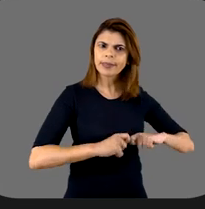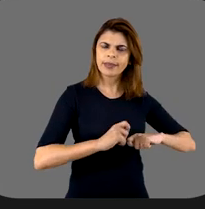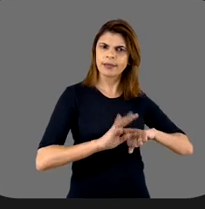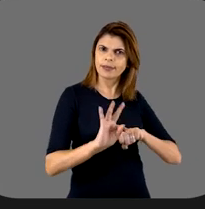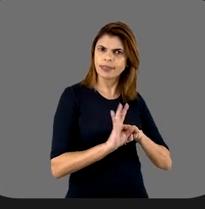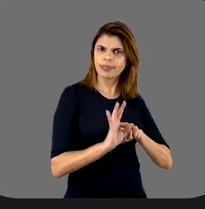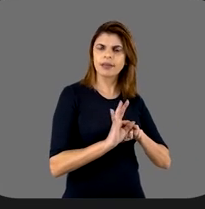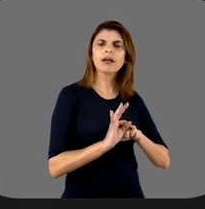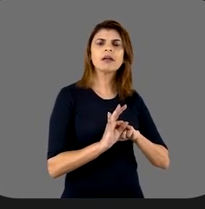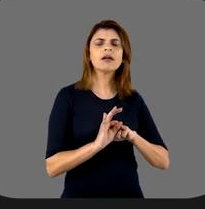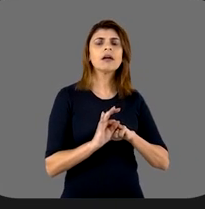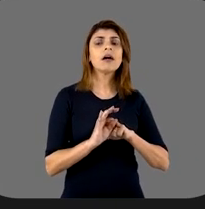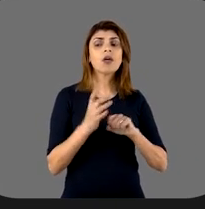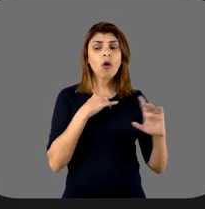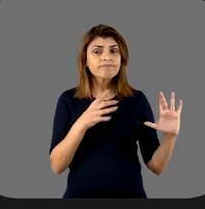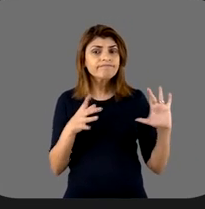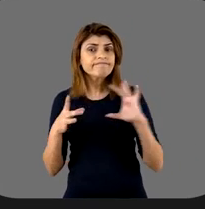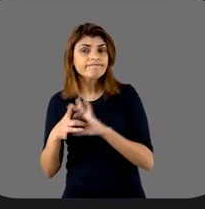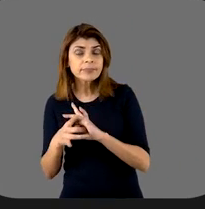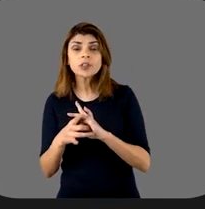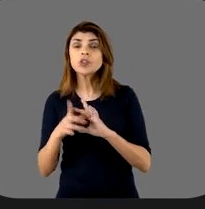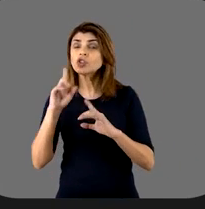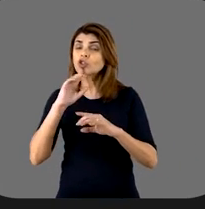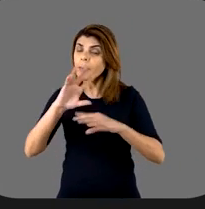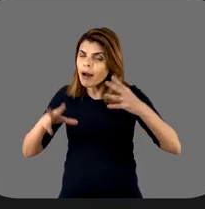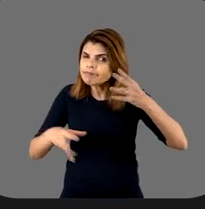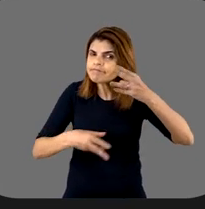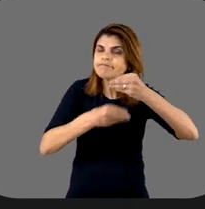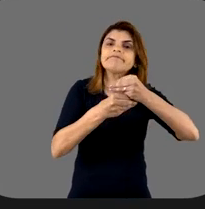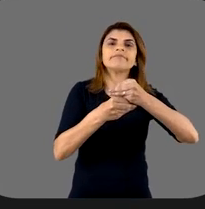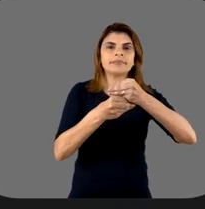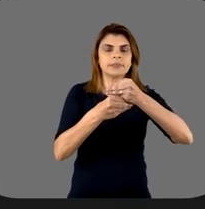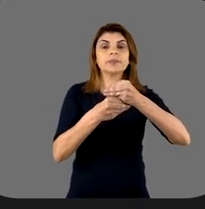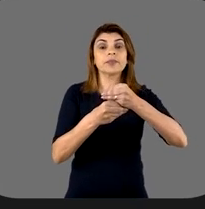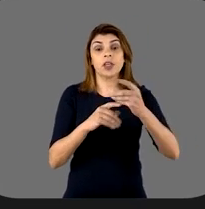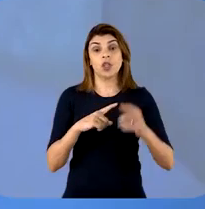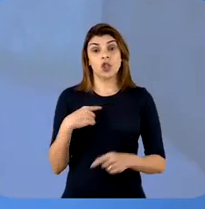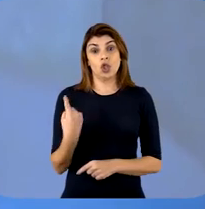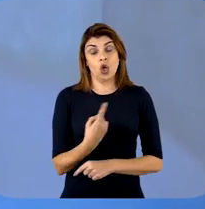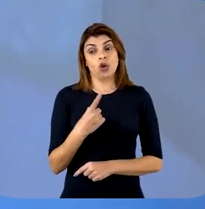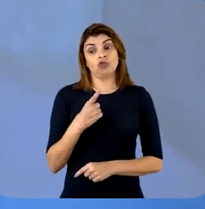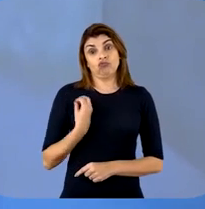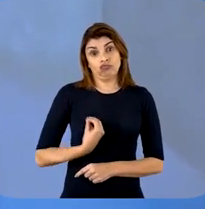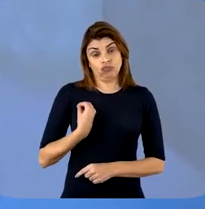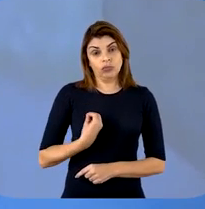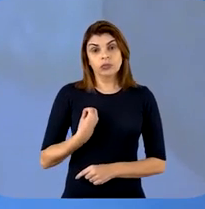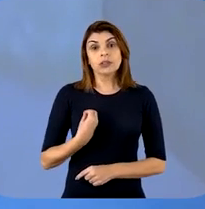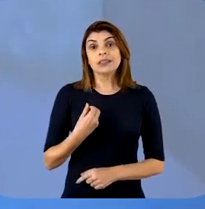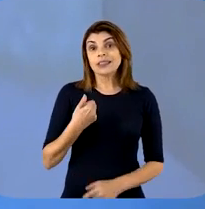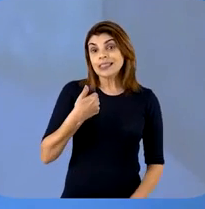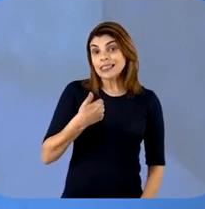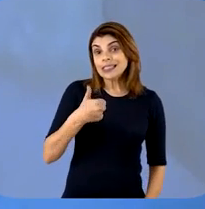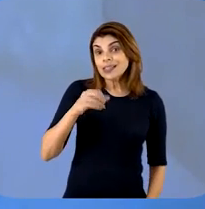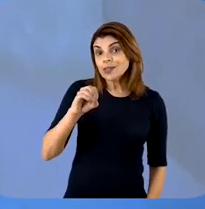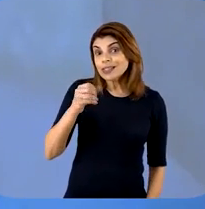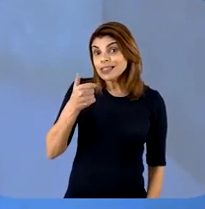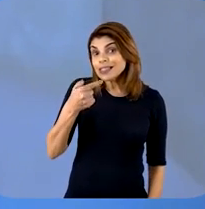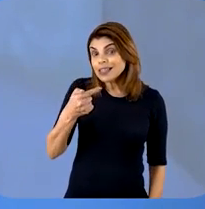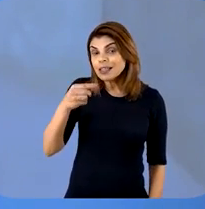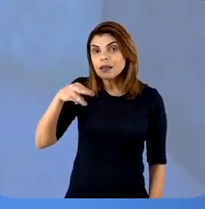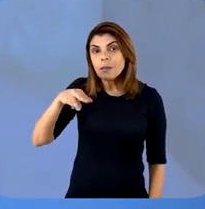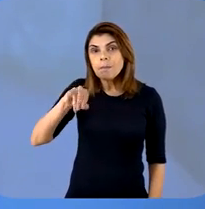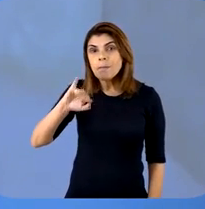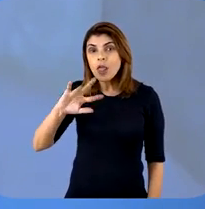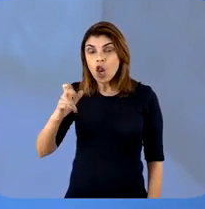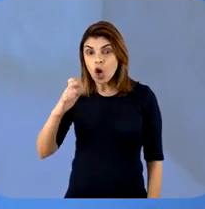técnica. Mas eu queria lembrar, apenas para agregar um pouquinho, né, quer dizer, nós tivemos cerca de 107 milhões